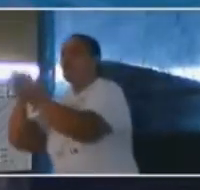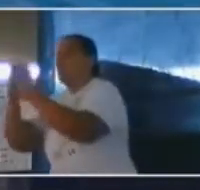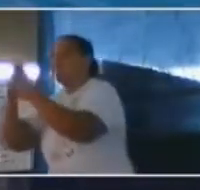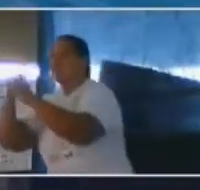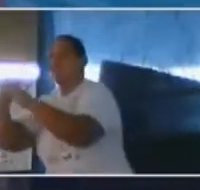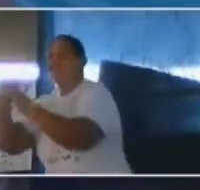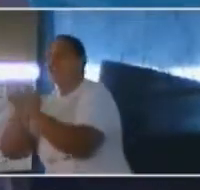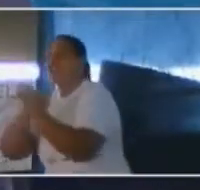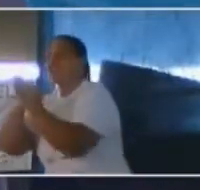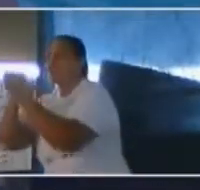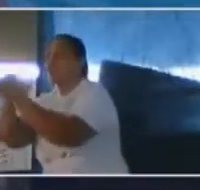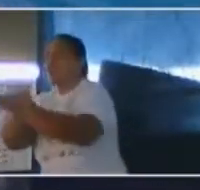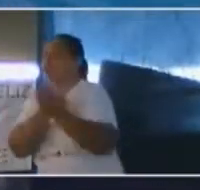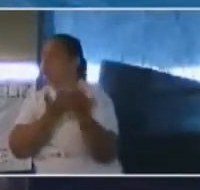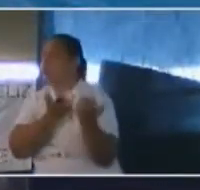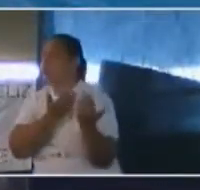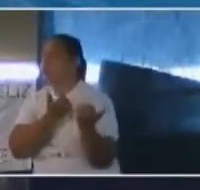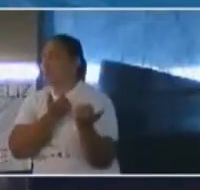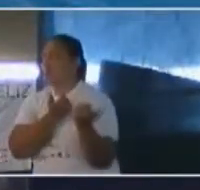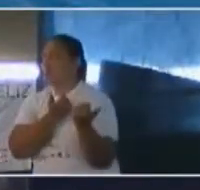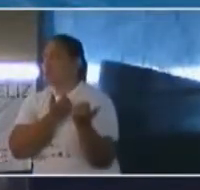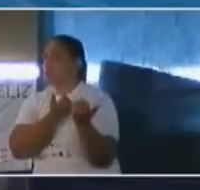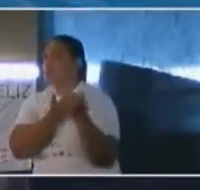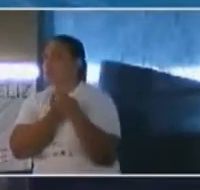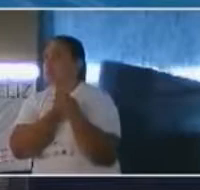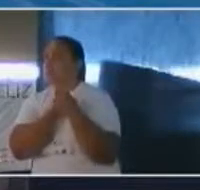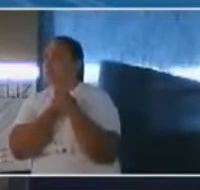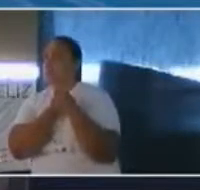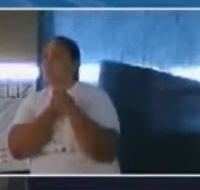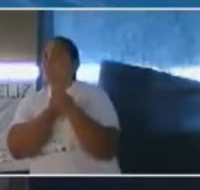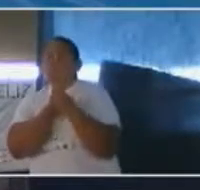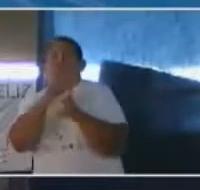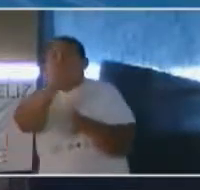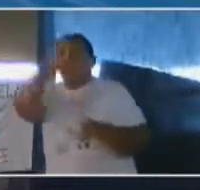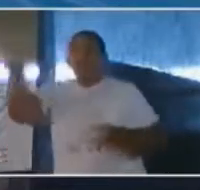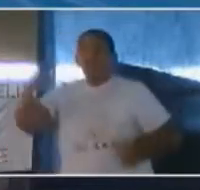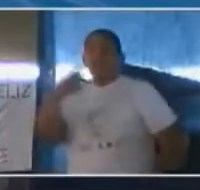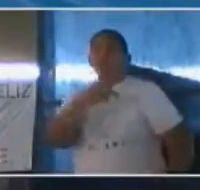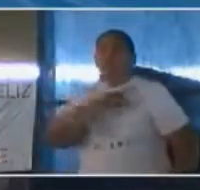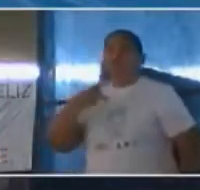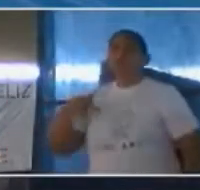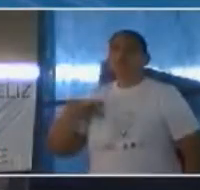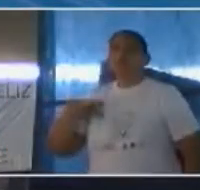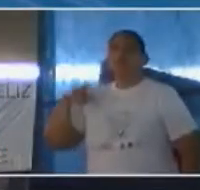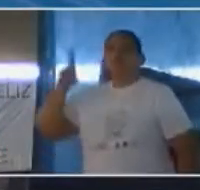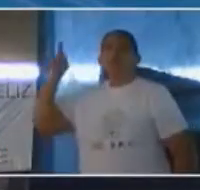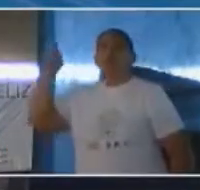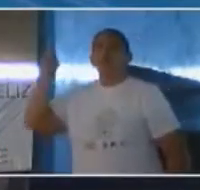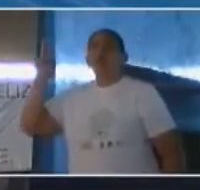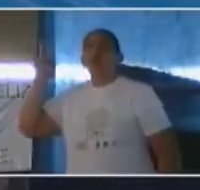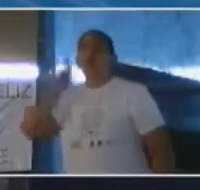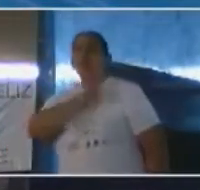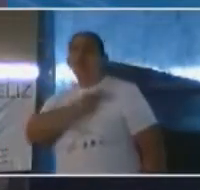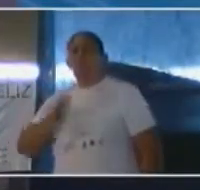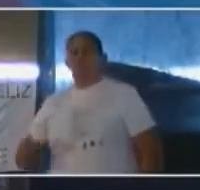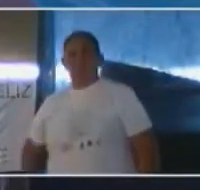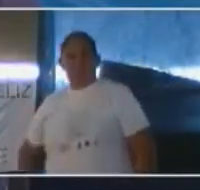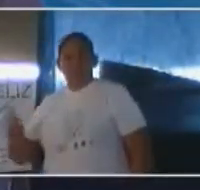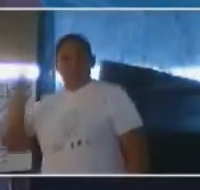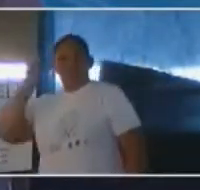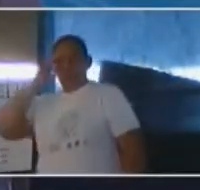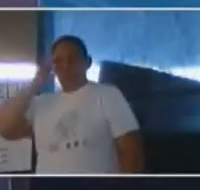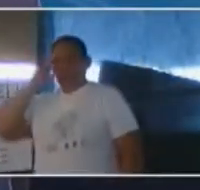vocês trouxeram aqui no Congresso de vocês o pastor-presidente, a Secretária-Geral do CONIC,